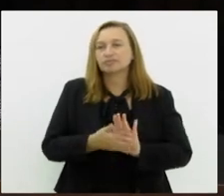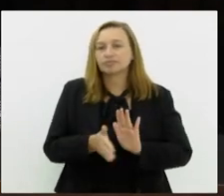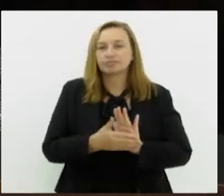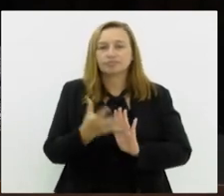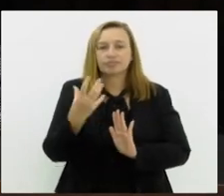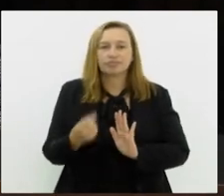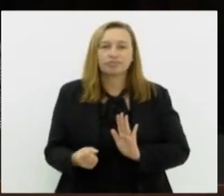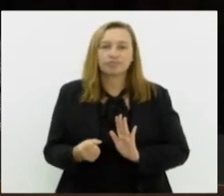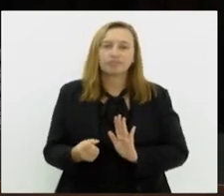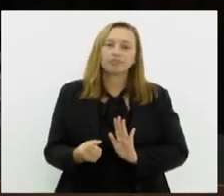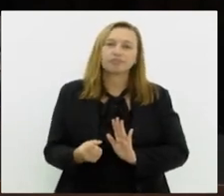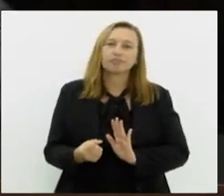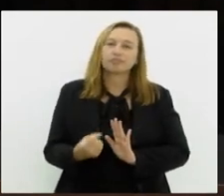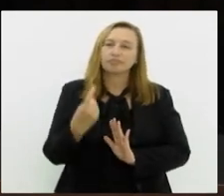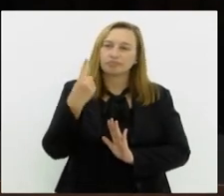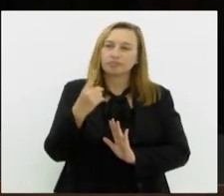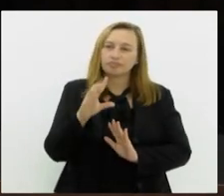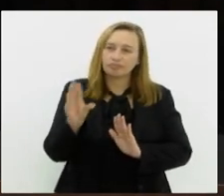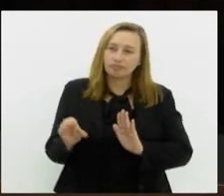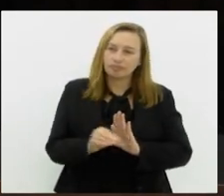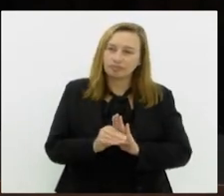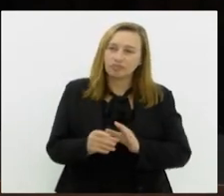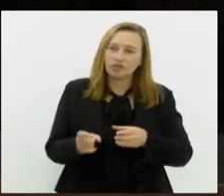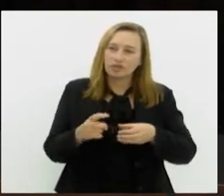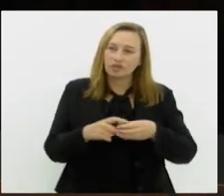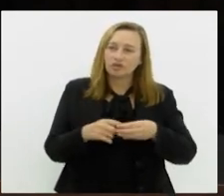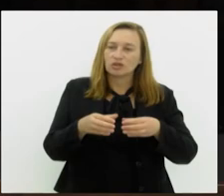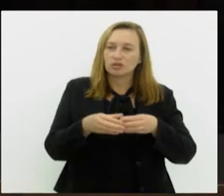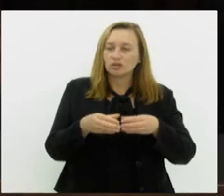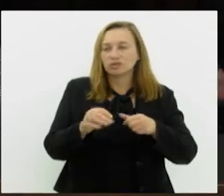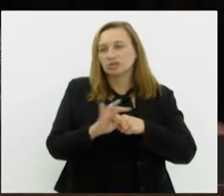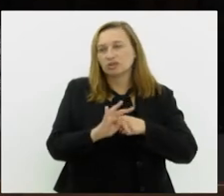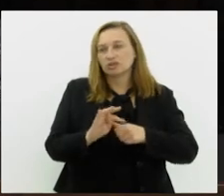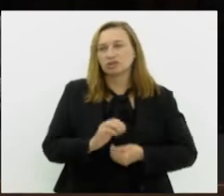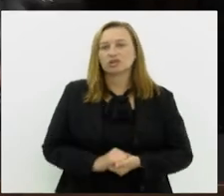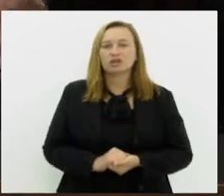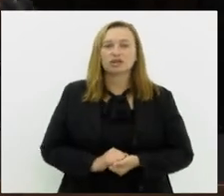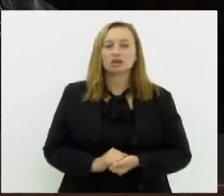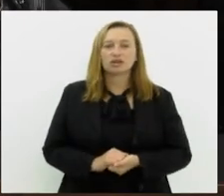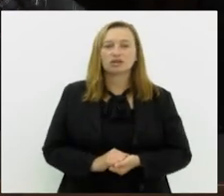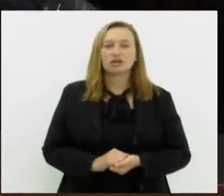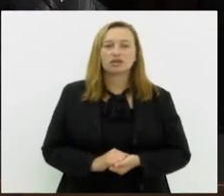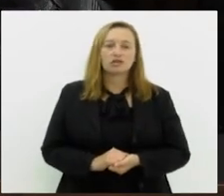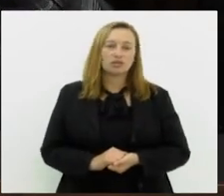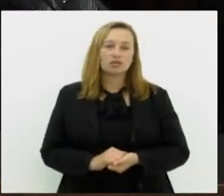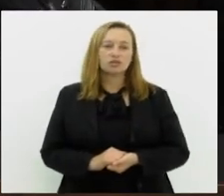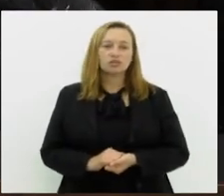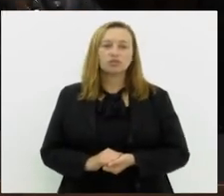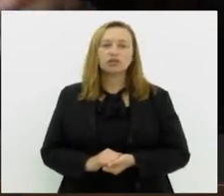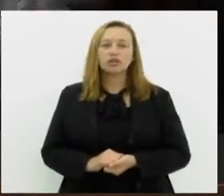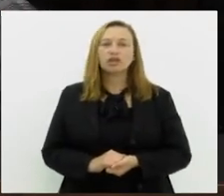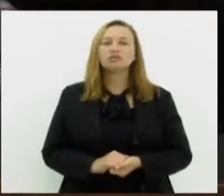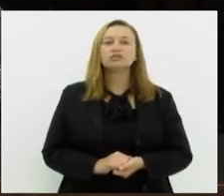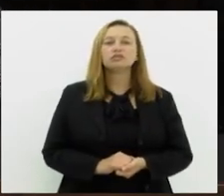presente proposta recebeu uma emenda e retorna às comissões.